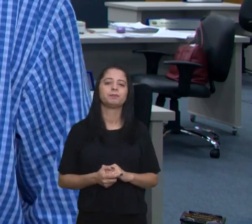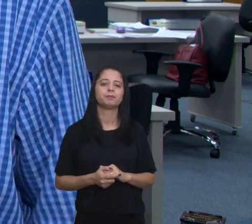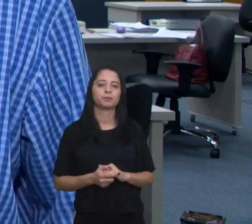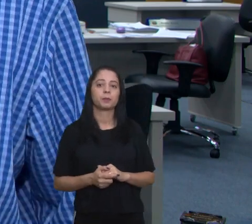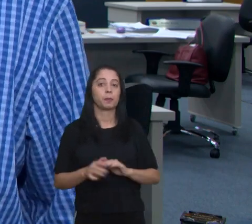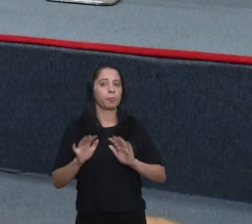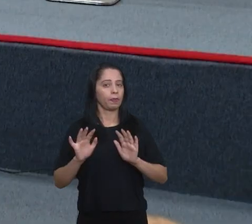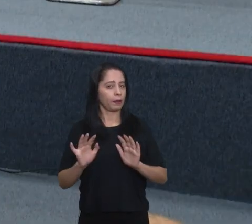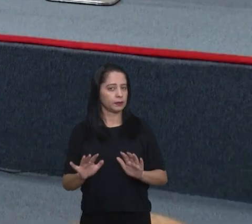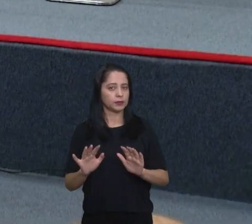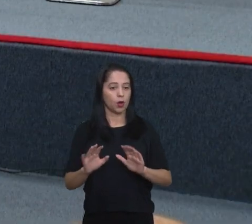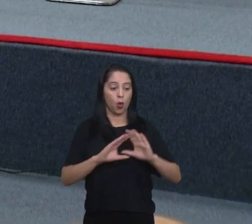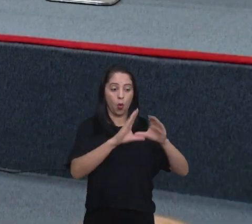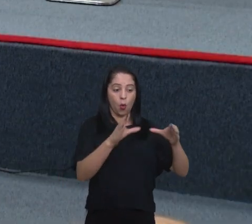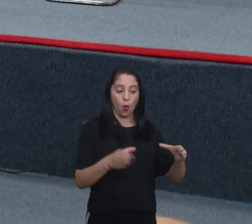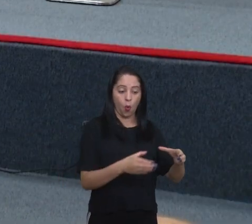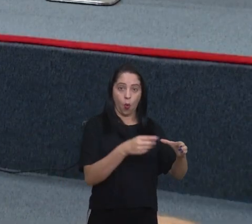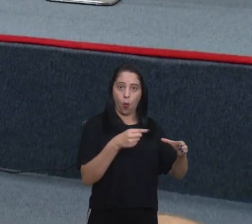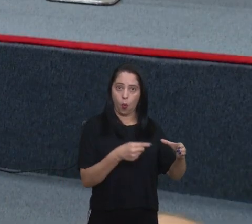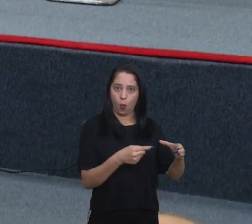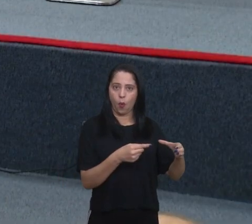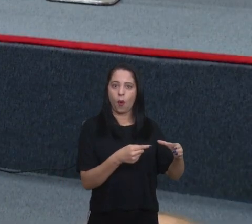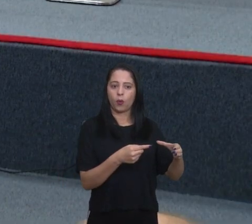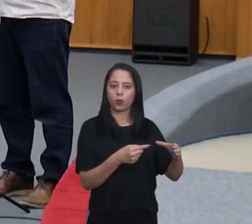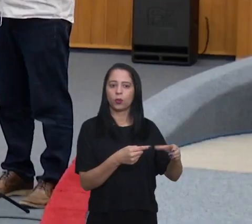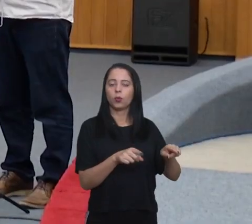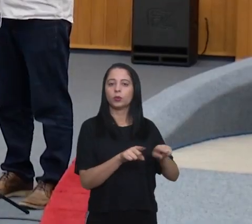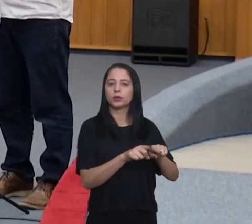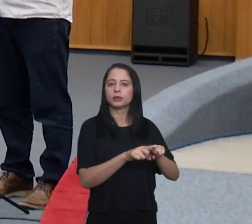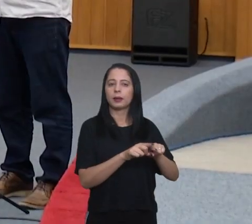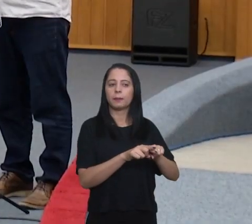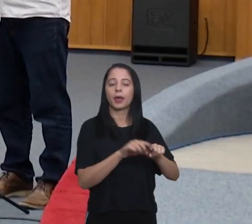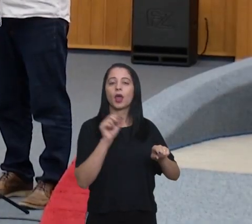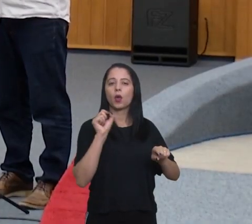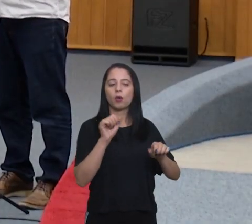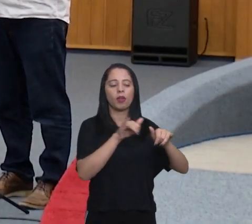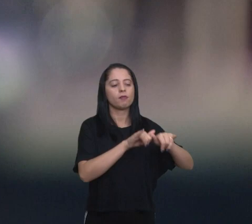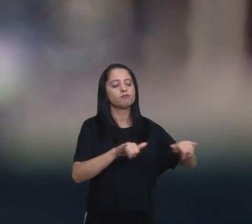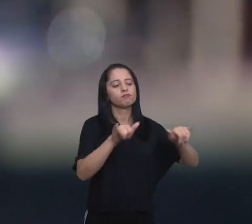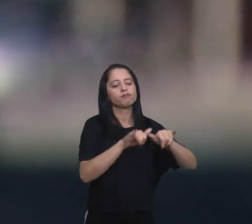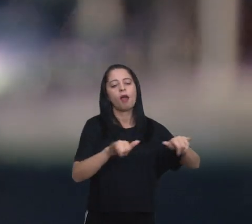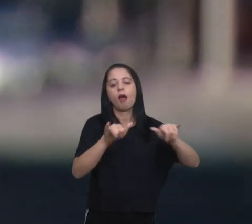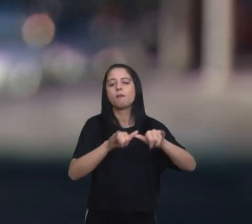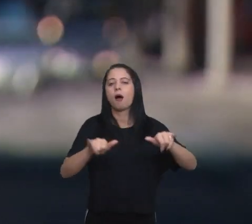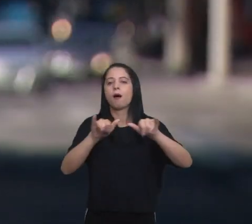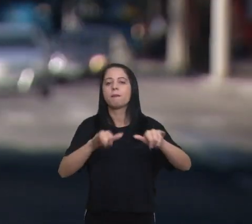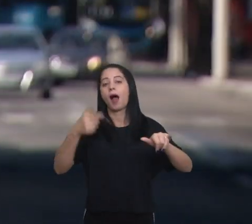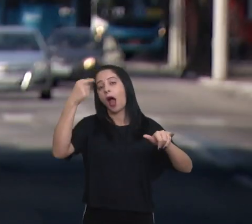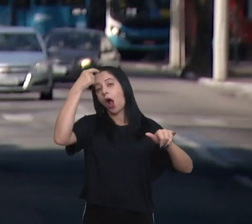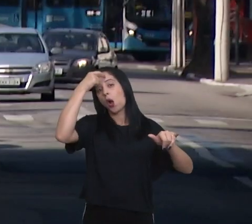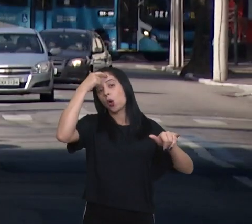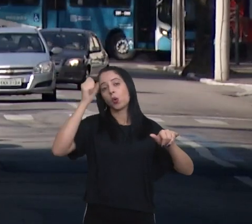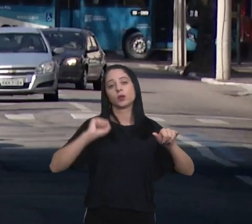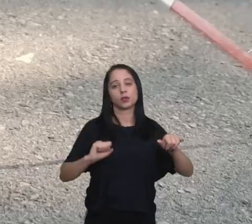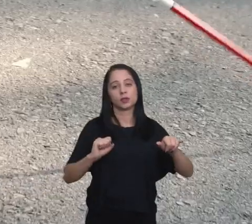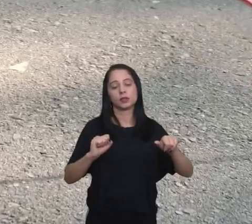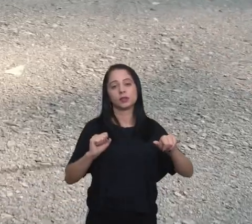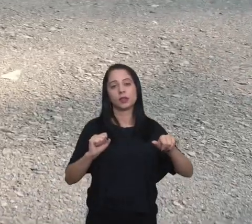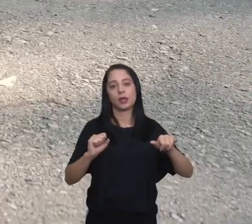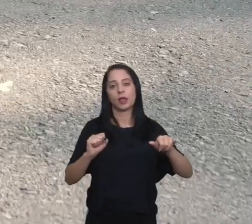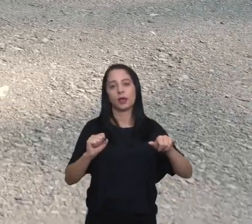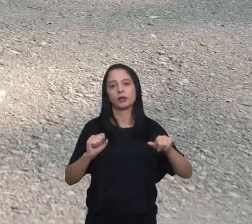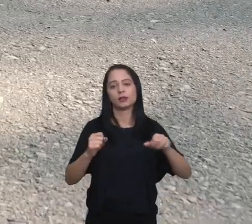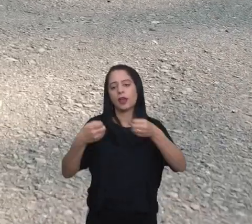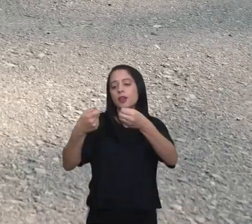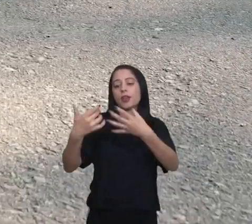do esporte. Para alcançar esses objetivos, a frente também deve atuar em prol da conscientização de toda a sociedade sobre